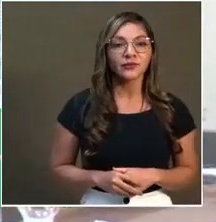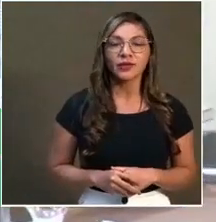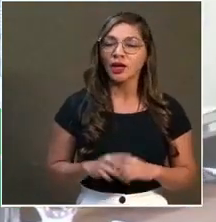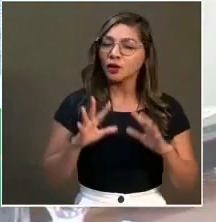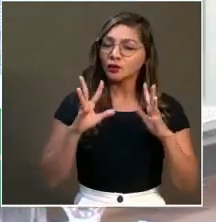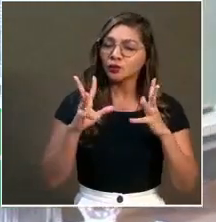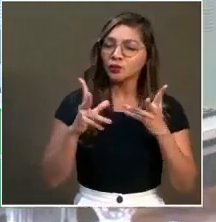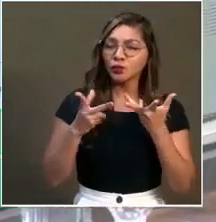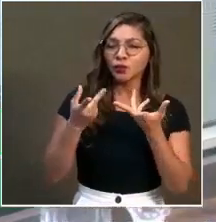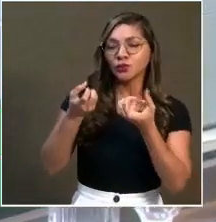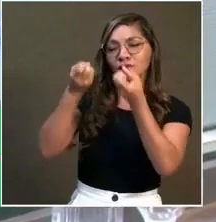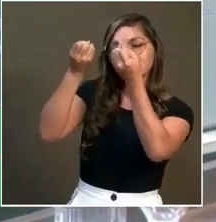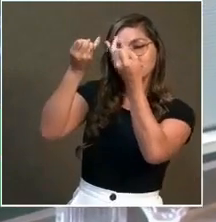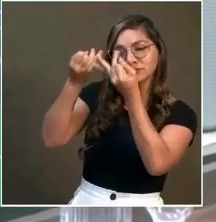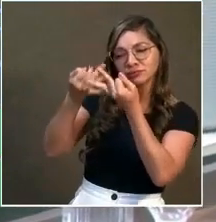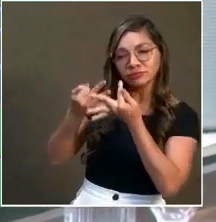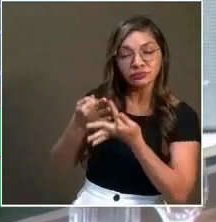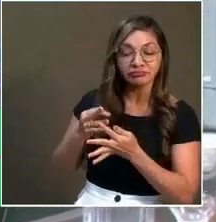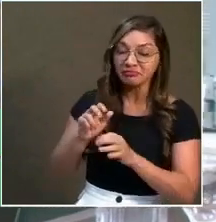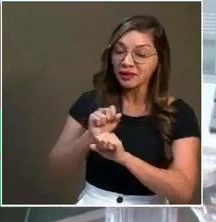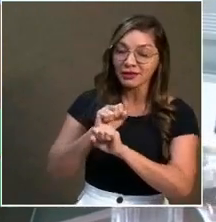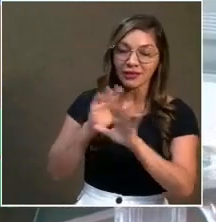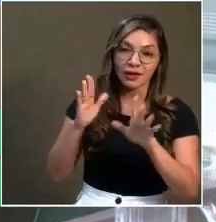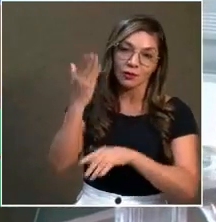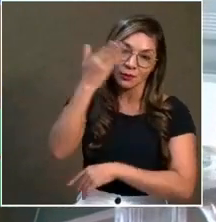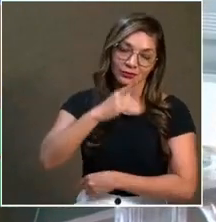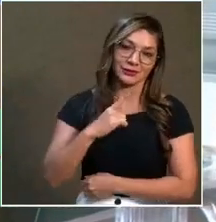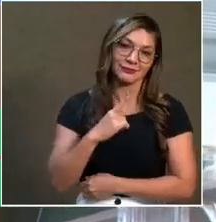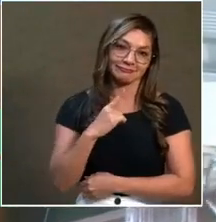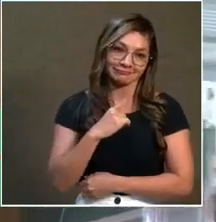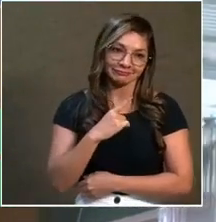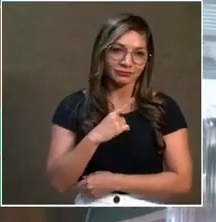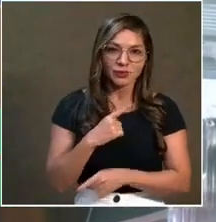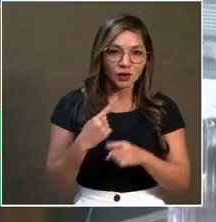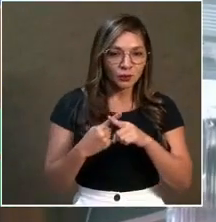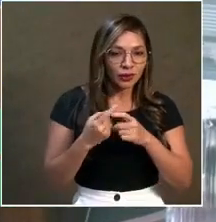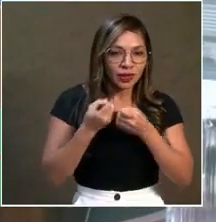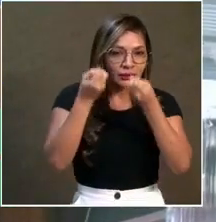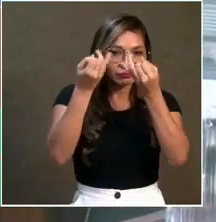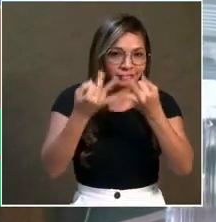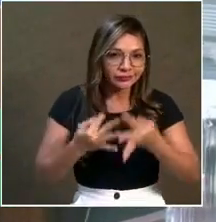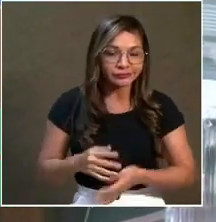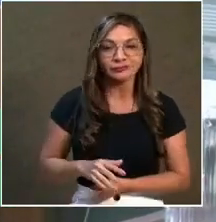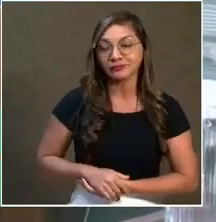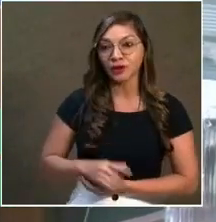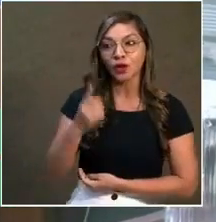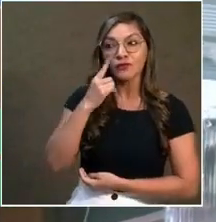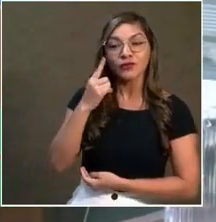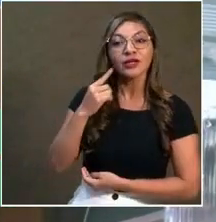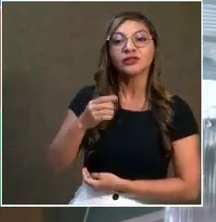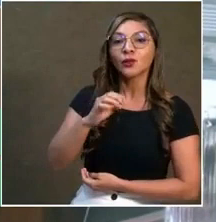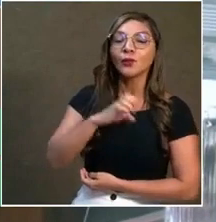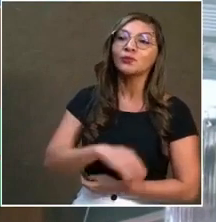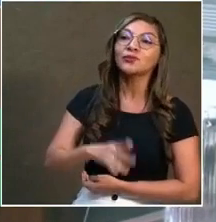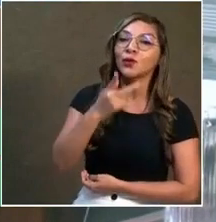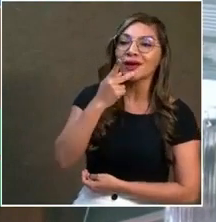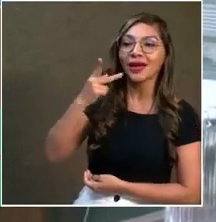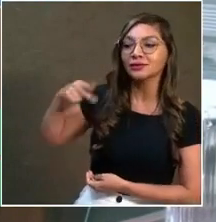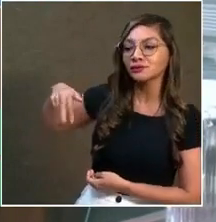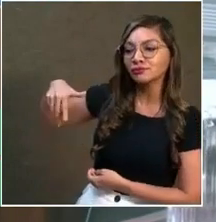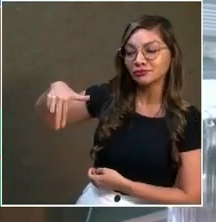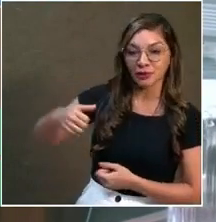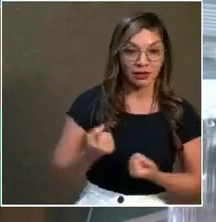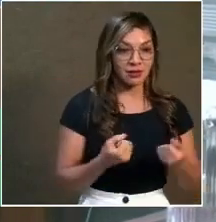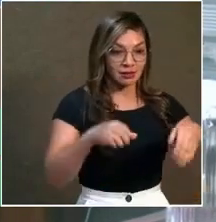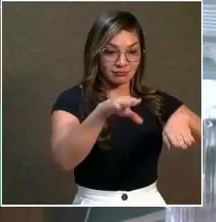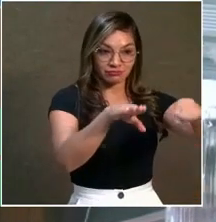Tudo que estou falando a vossas excelências está muito claro. Por que estou falando? Vejam o Cássio chegando. Dois carros